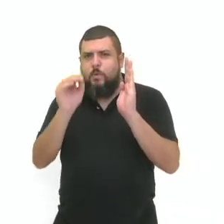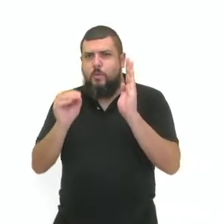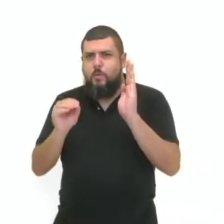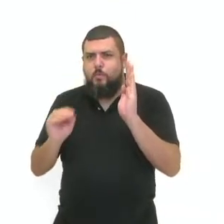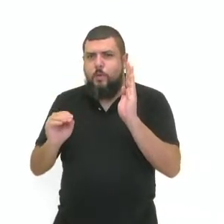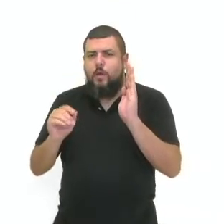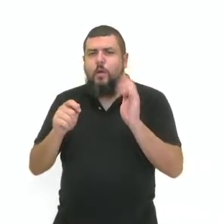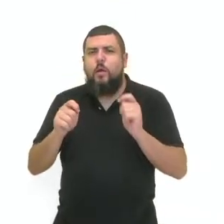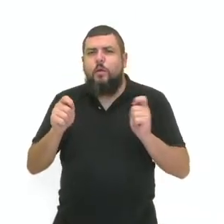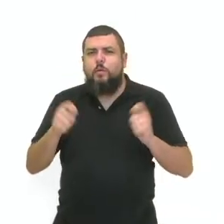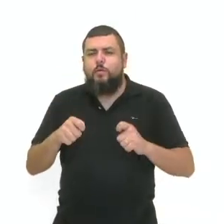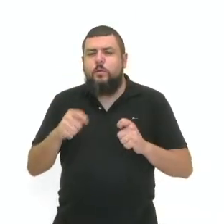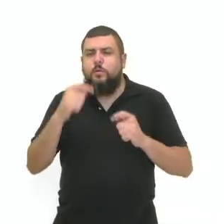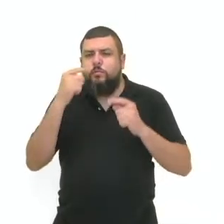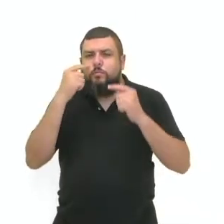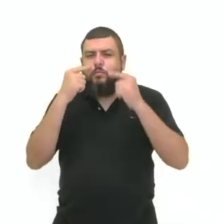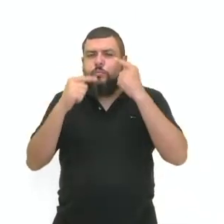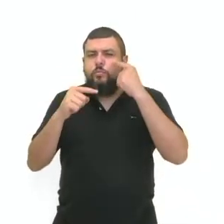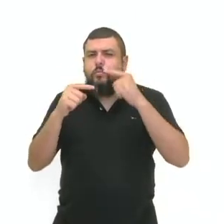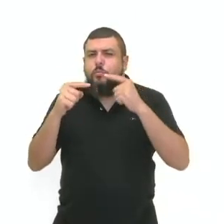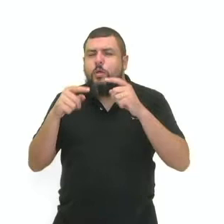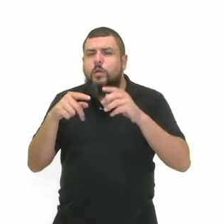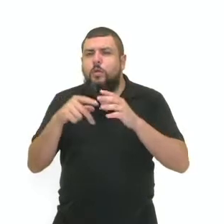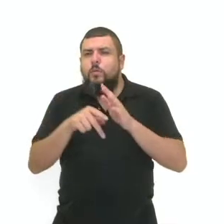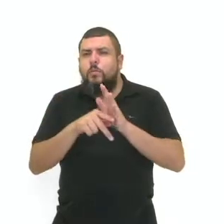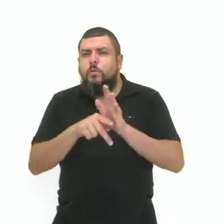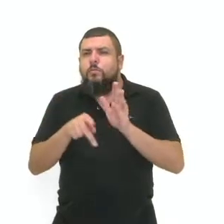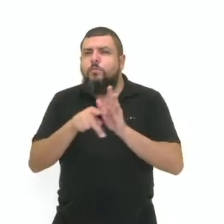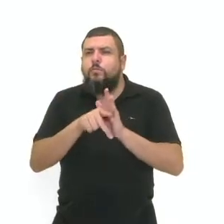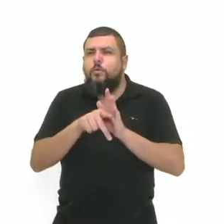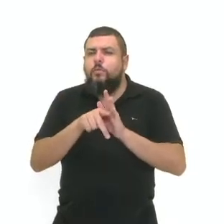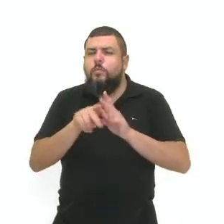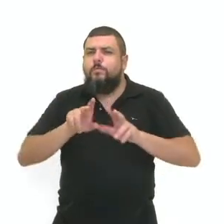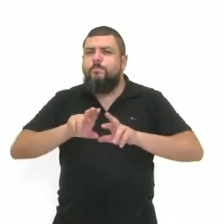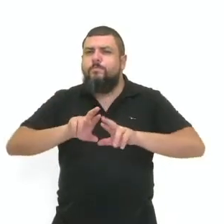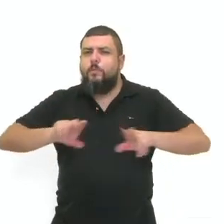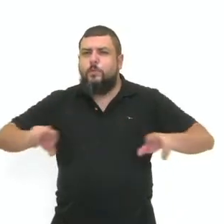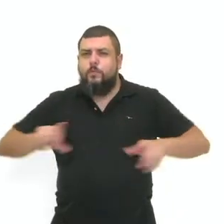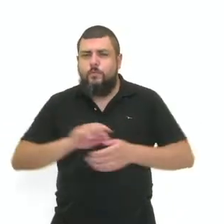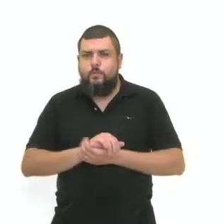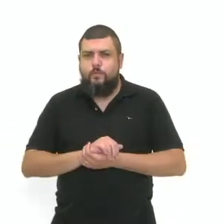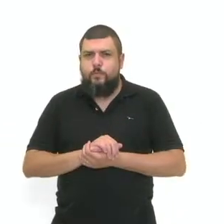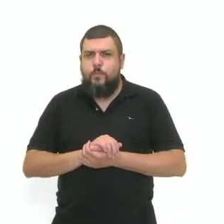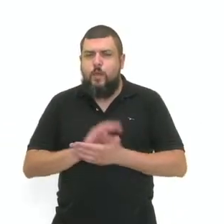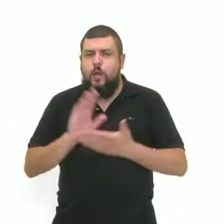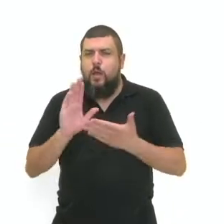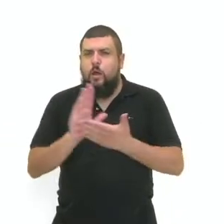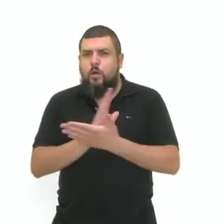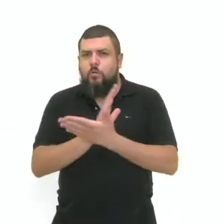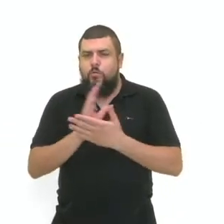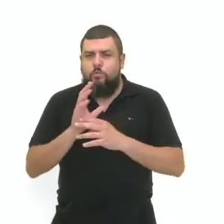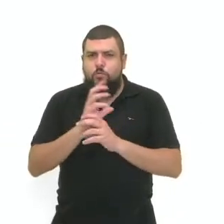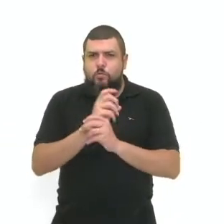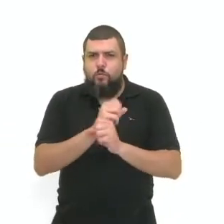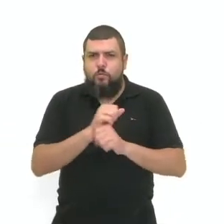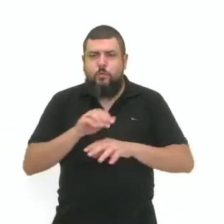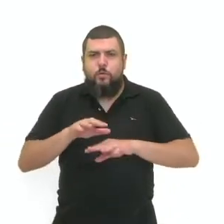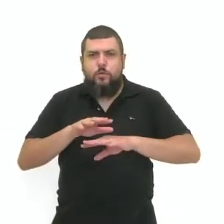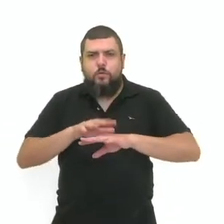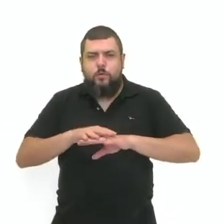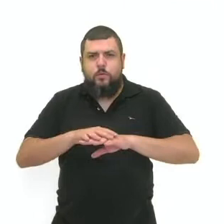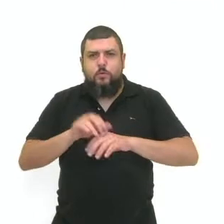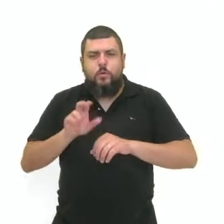diferentes propriedades. Estas propriedades são úteis em alguns cálculos matemáticos usados